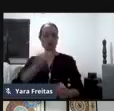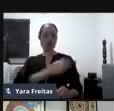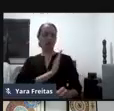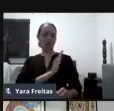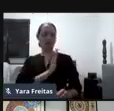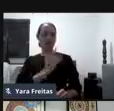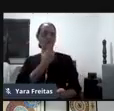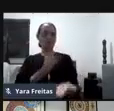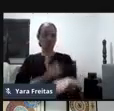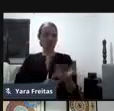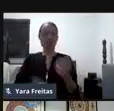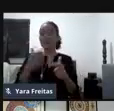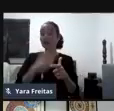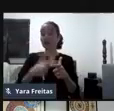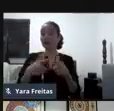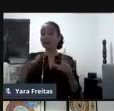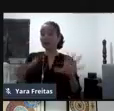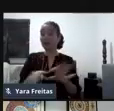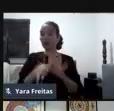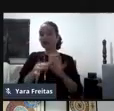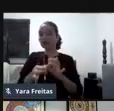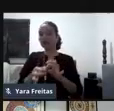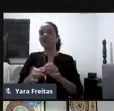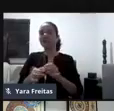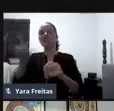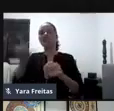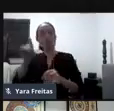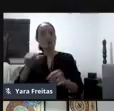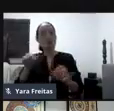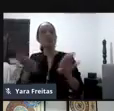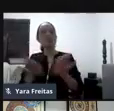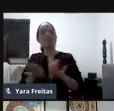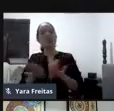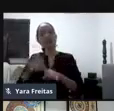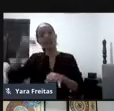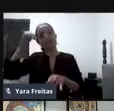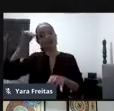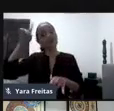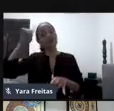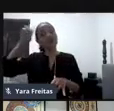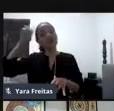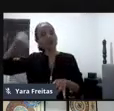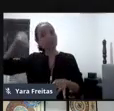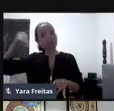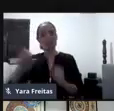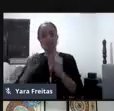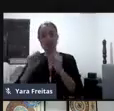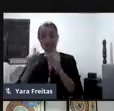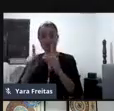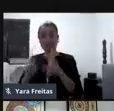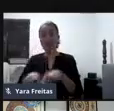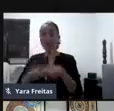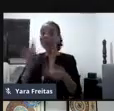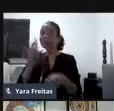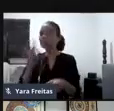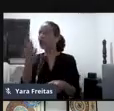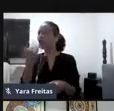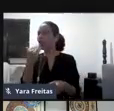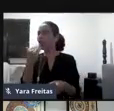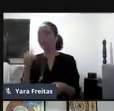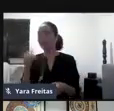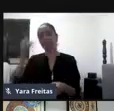que associado diminui o risco de demência, né? Outra pergunta